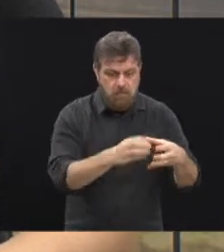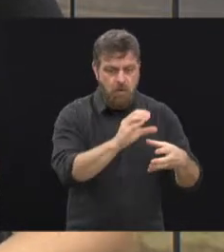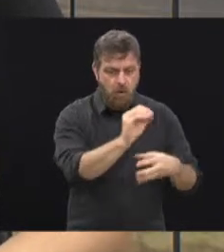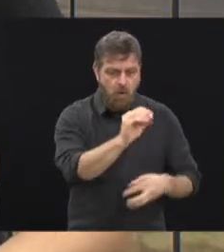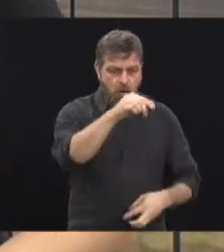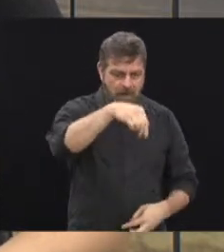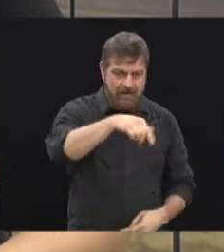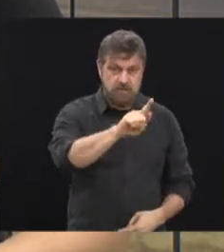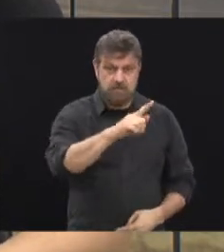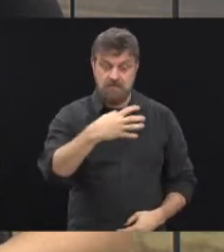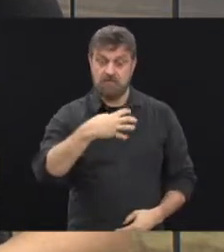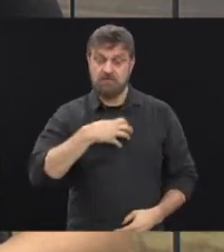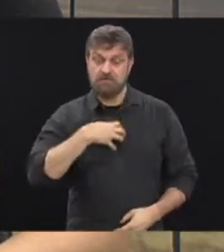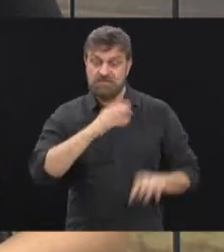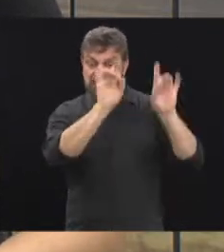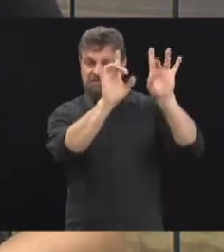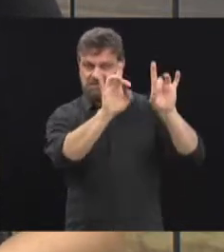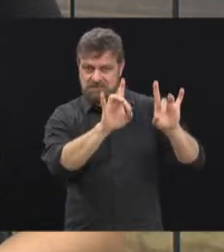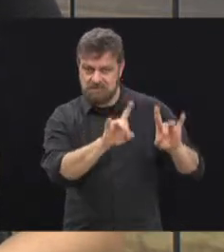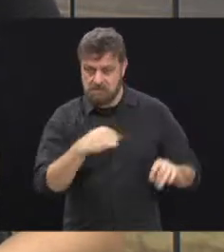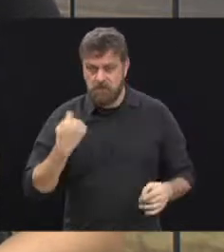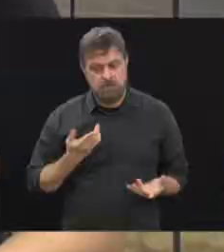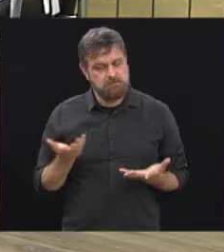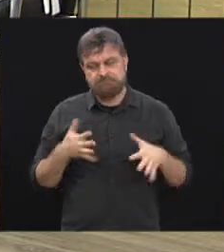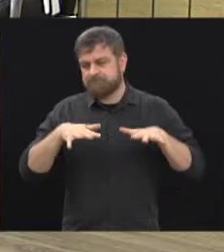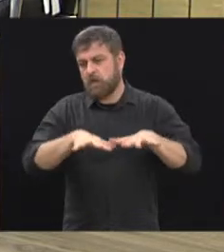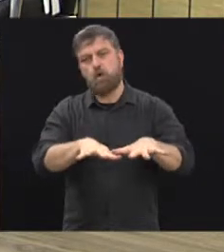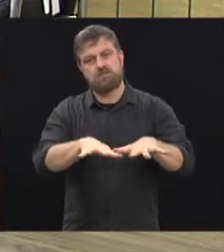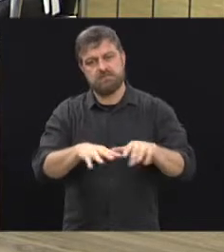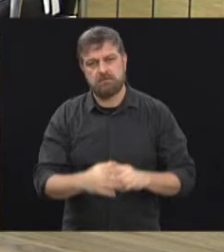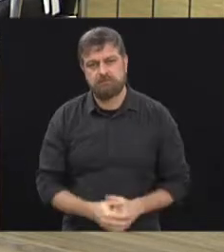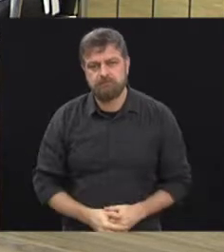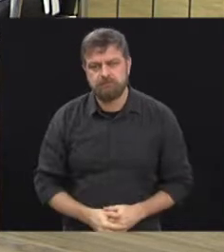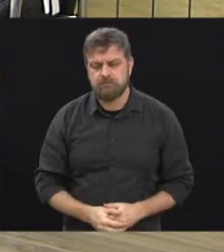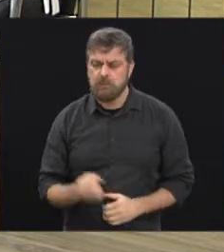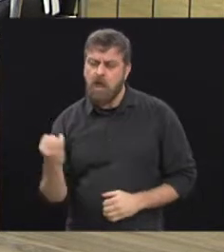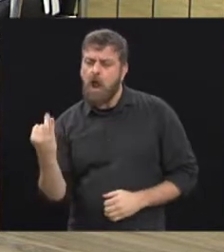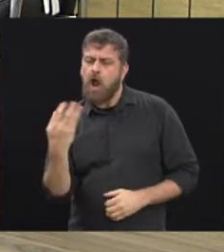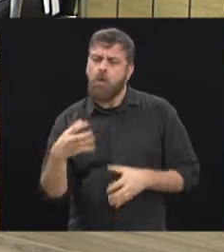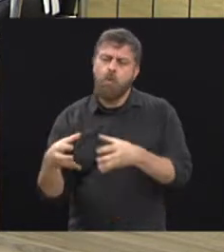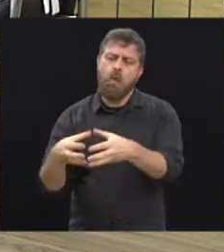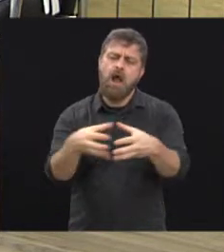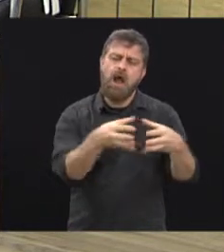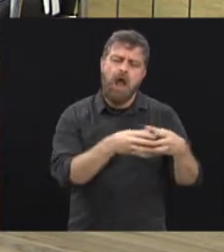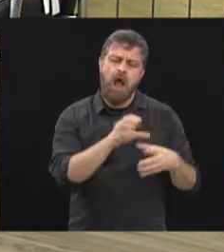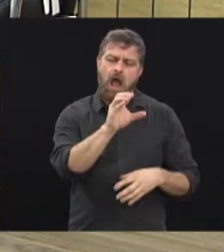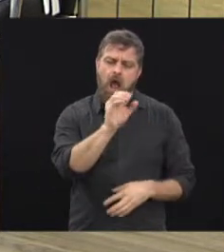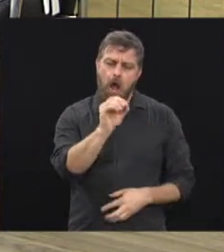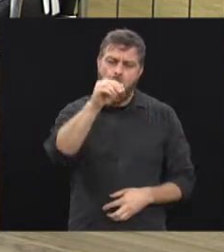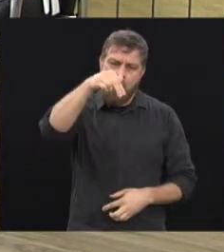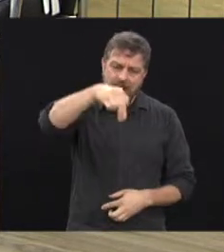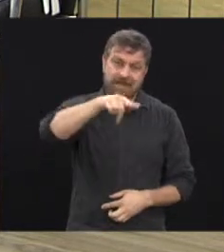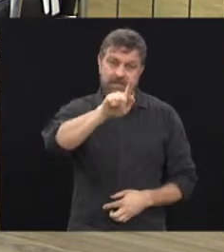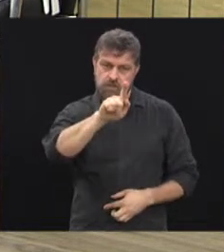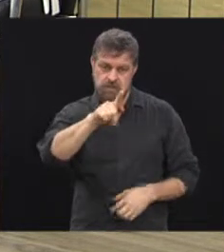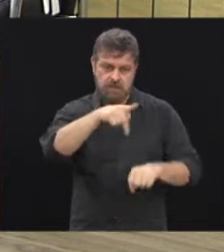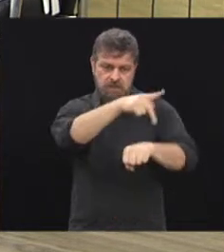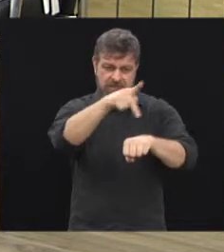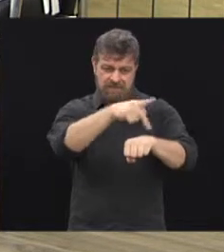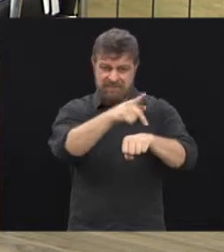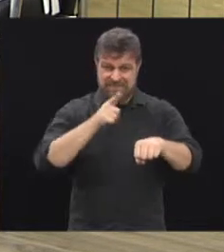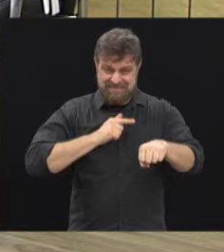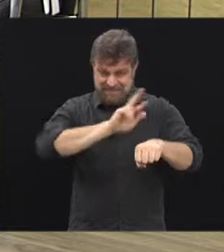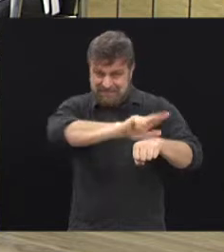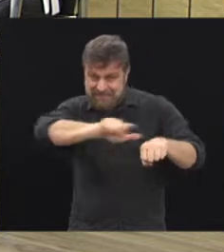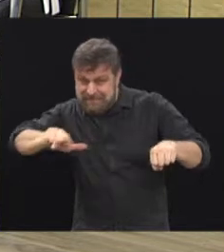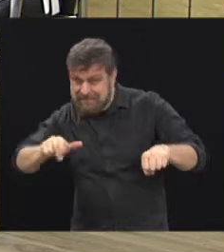uma forma especial. Legal. Então, nós somos 100% inclusivos. E quantas ONGs vocês trabalham em cada um desses países? Ou são muitas,